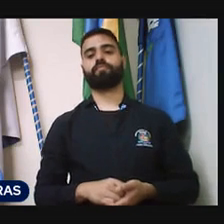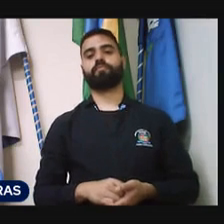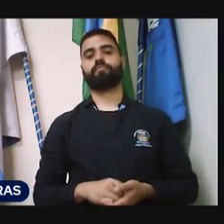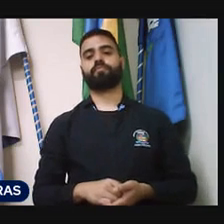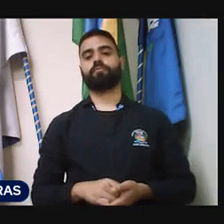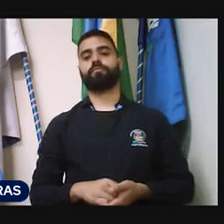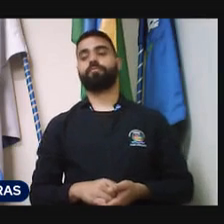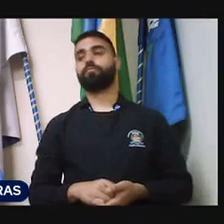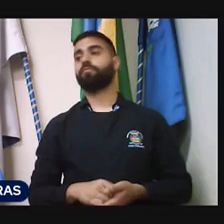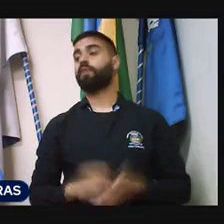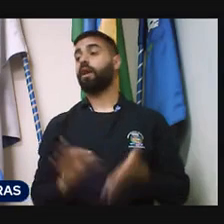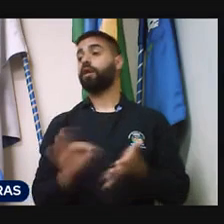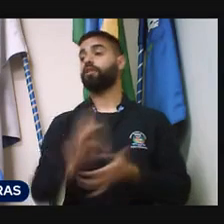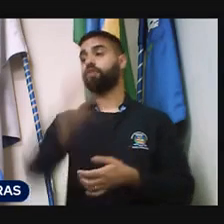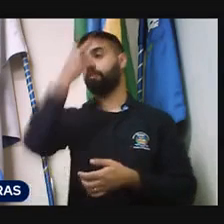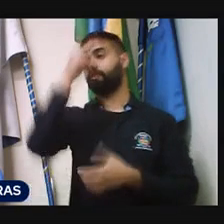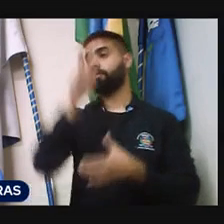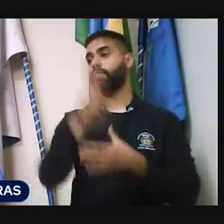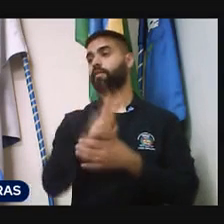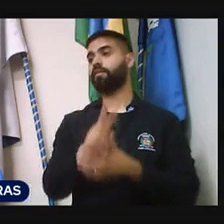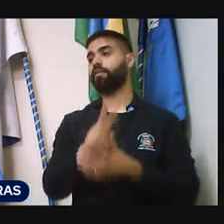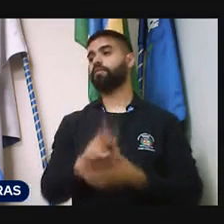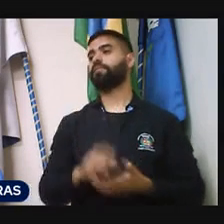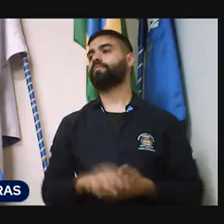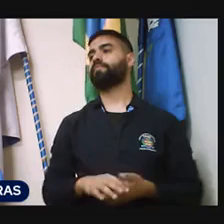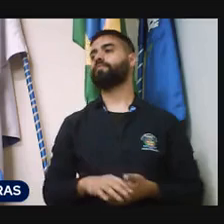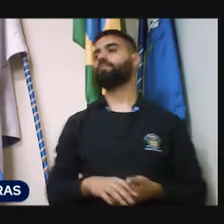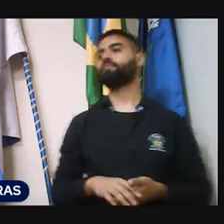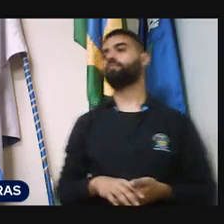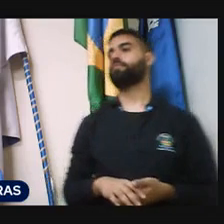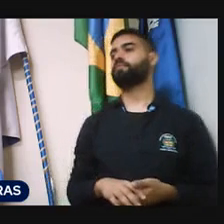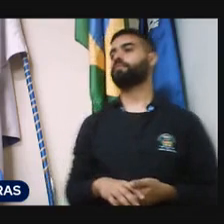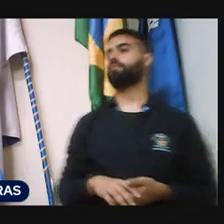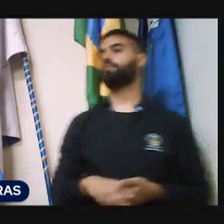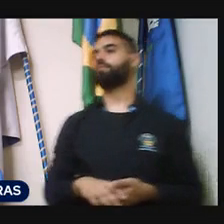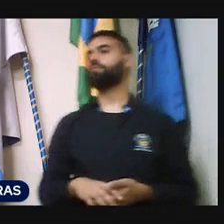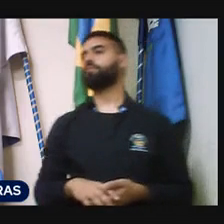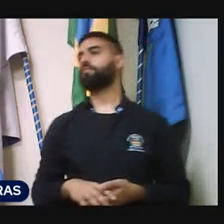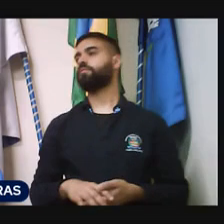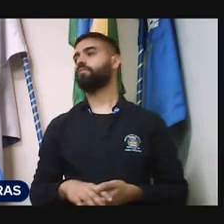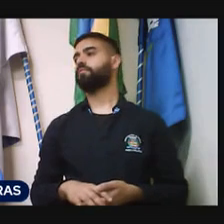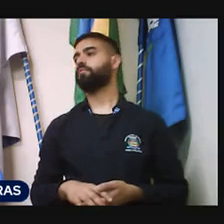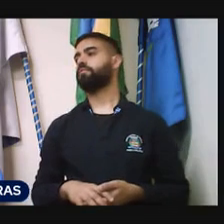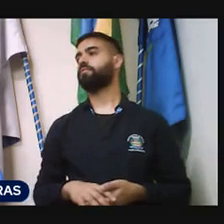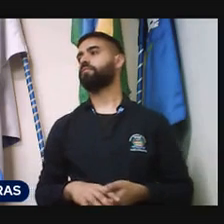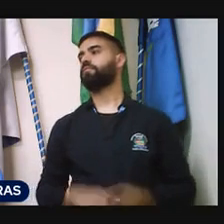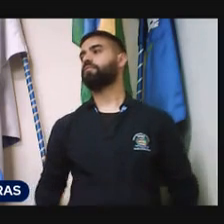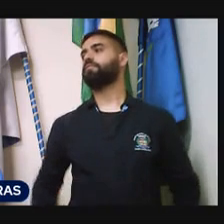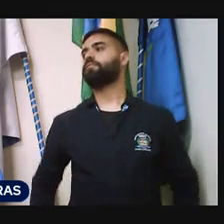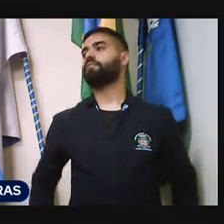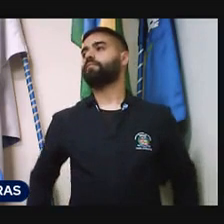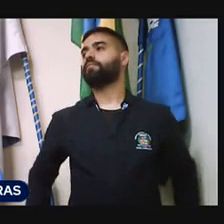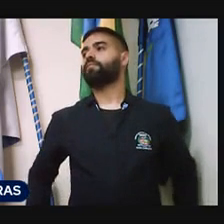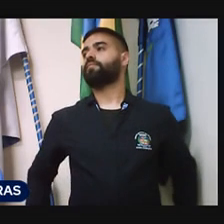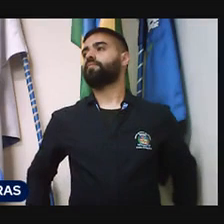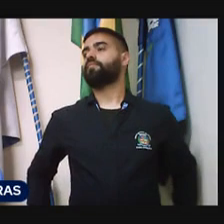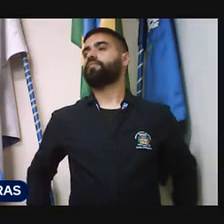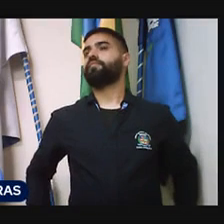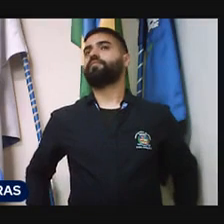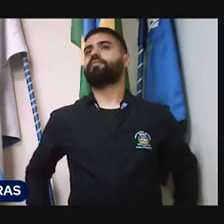apreço do esperando postado da Graça Prefeito um projeto de lei que será encaminhado à comissão de Constituição de